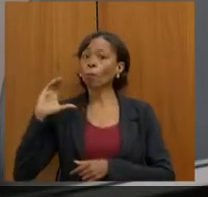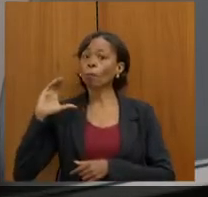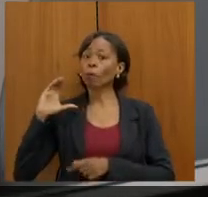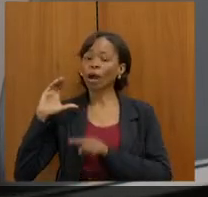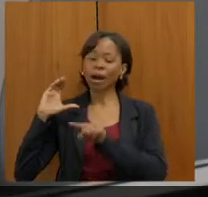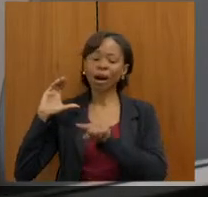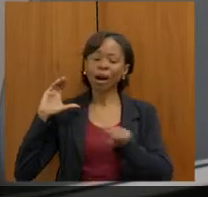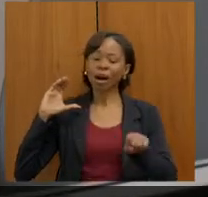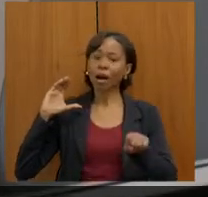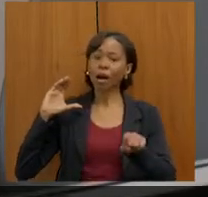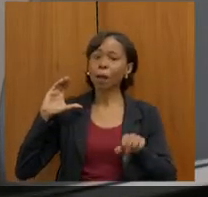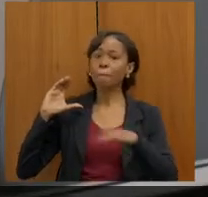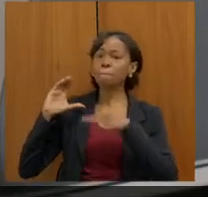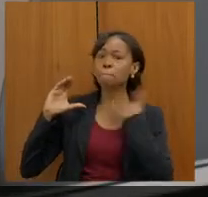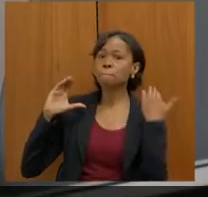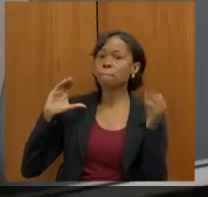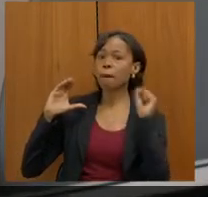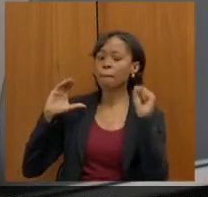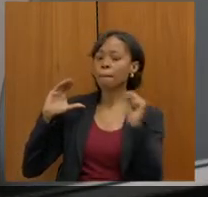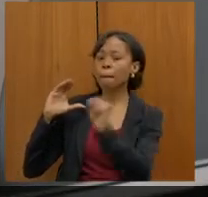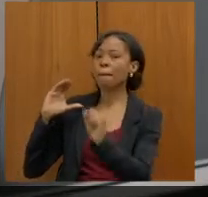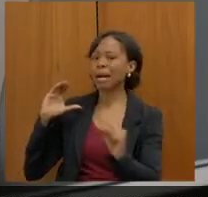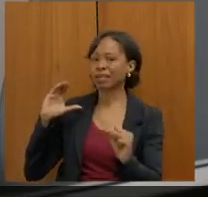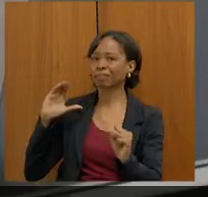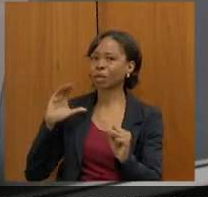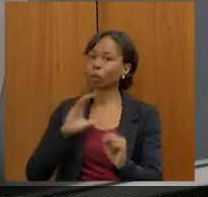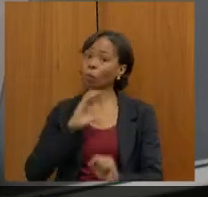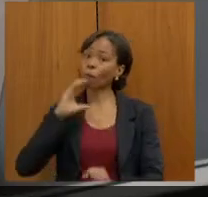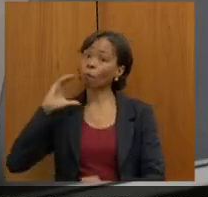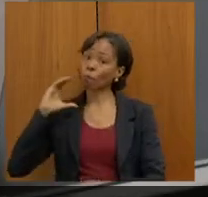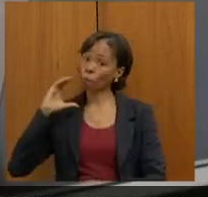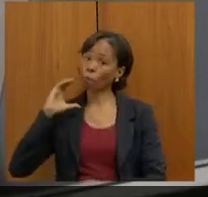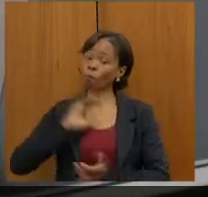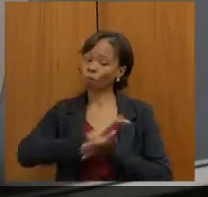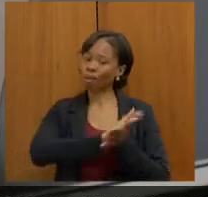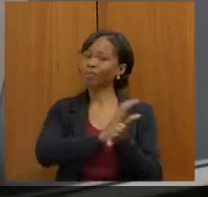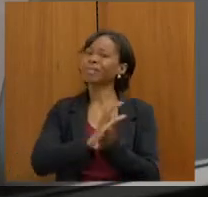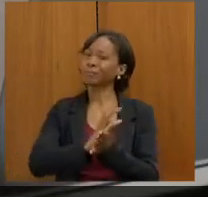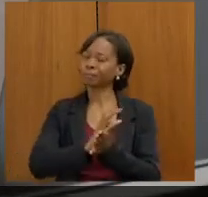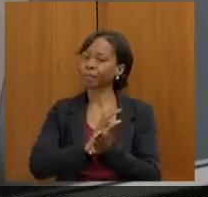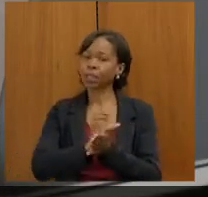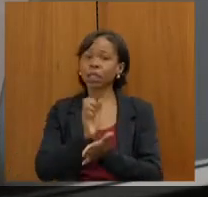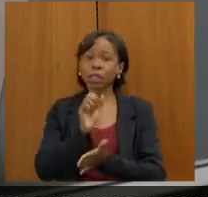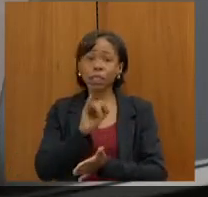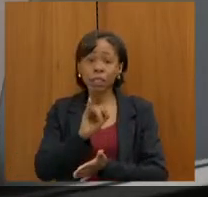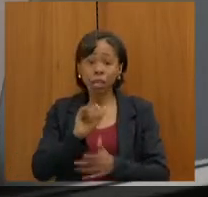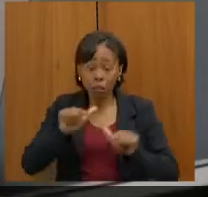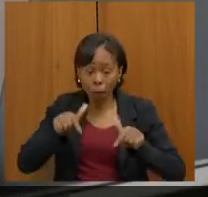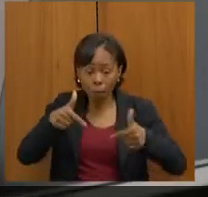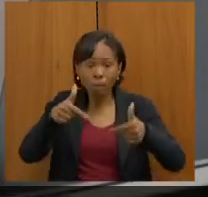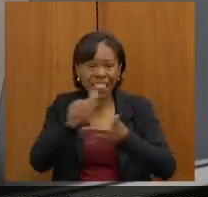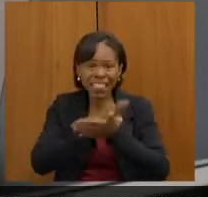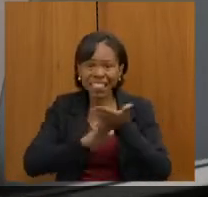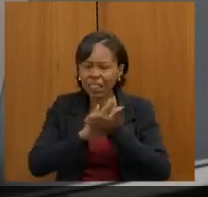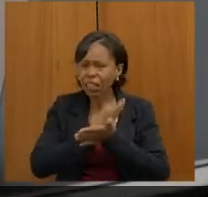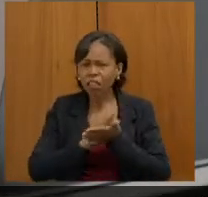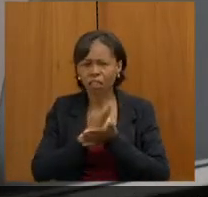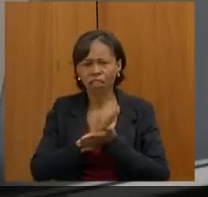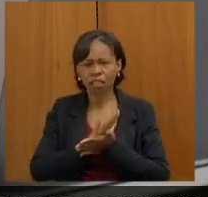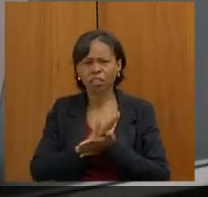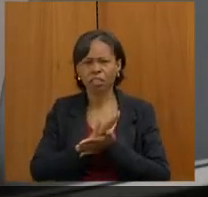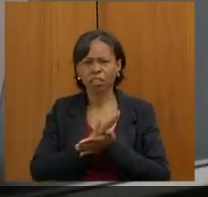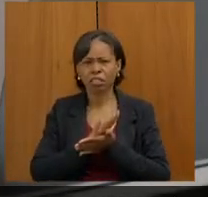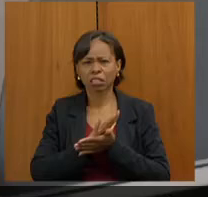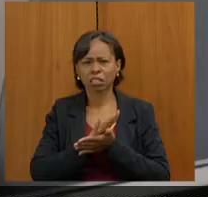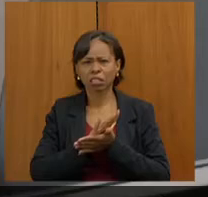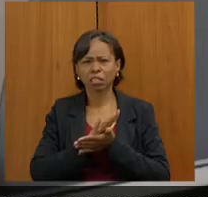EA invisibilidade mata e esse não combatermos de frente cada uma dessas